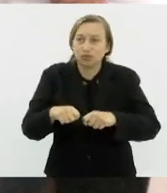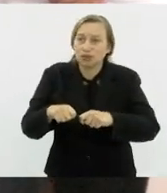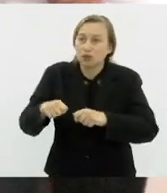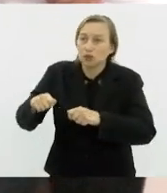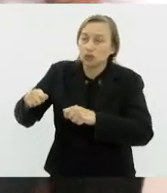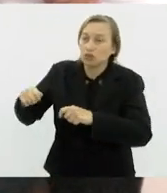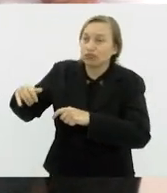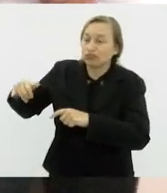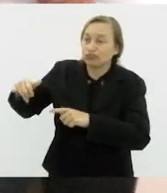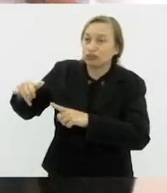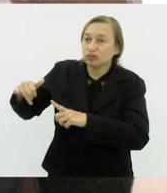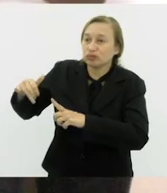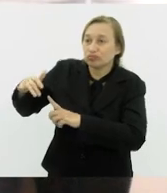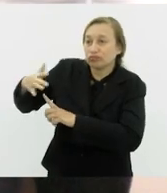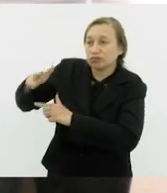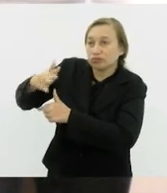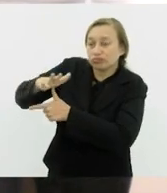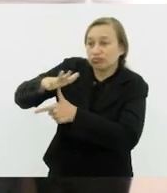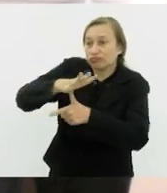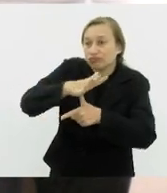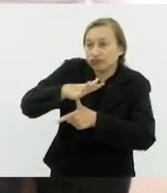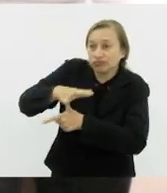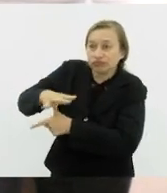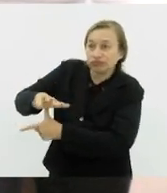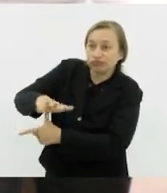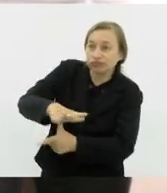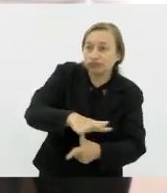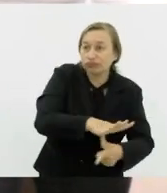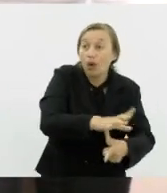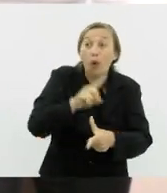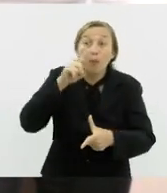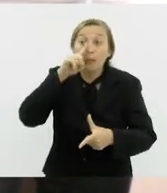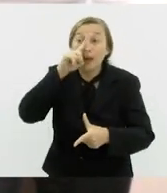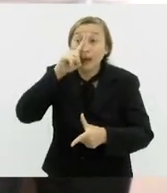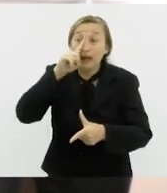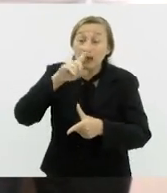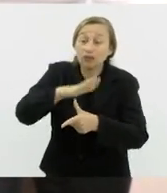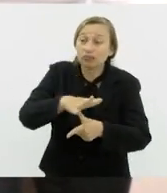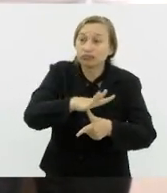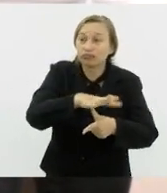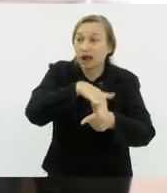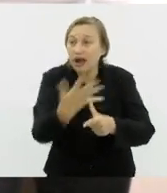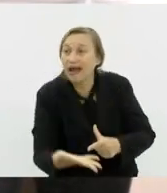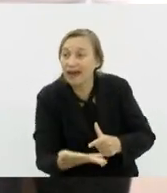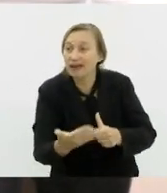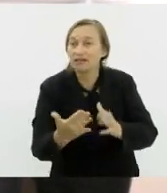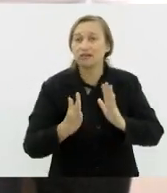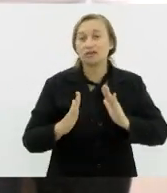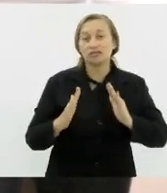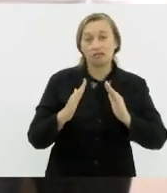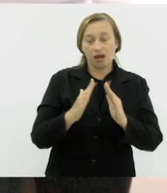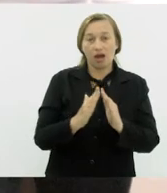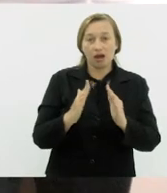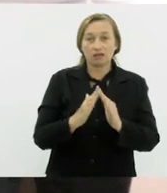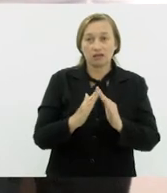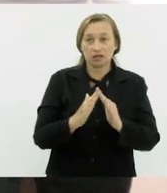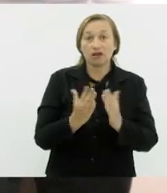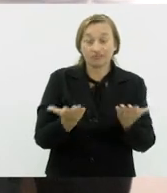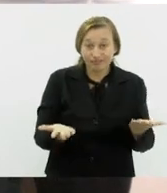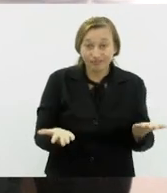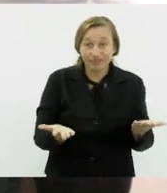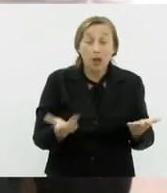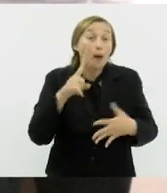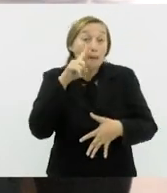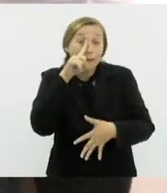helicópteros saírem. Então, a gente entende que, além do crime de poluição sonora, haveria, em tese, o crime de exposição